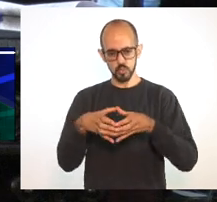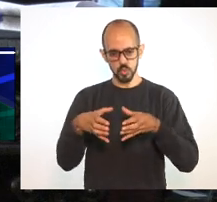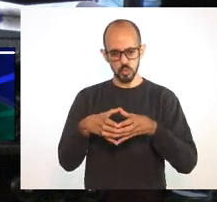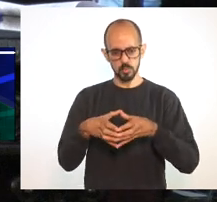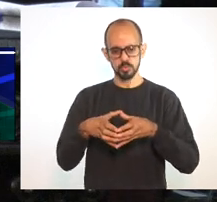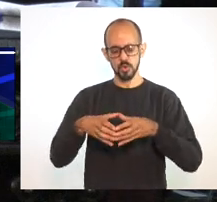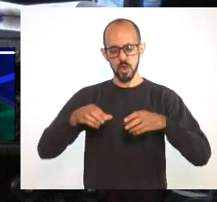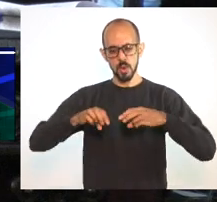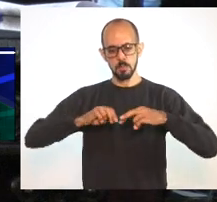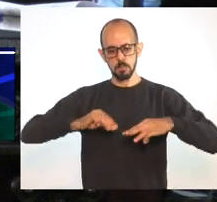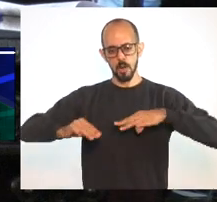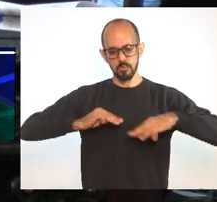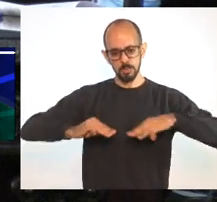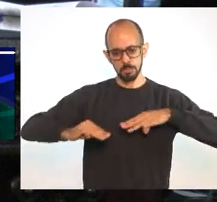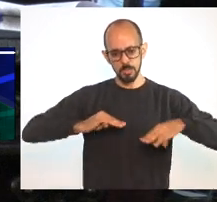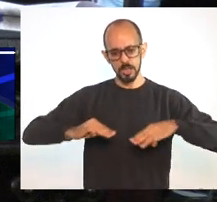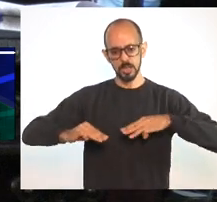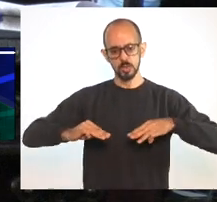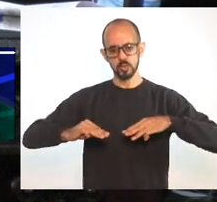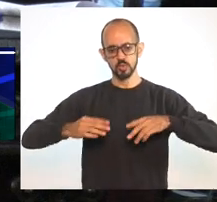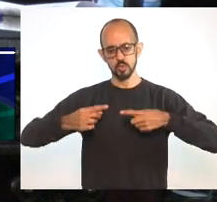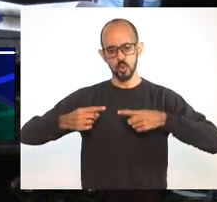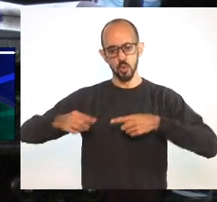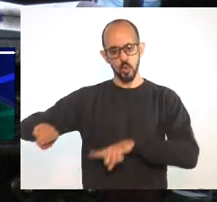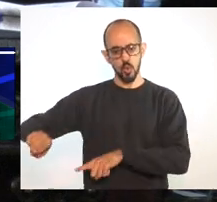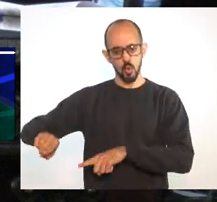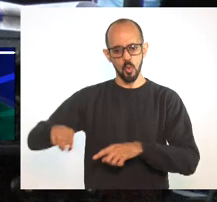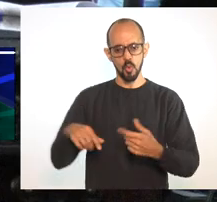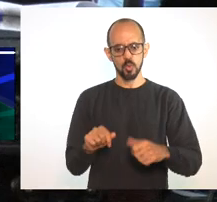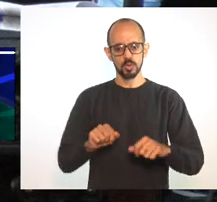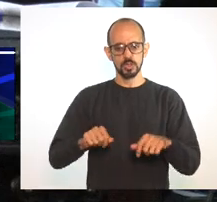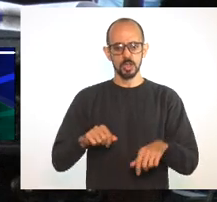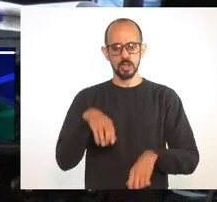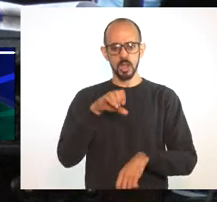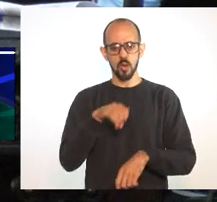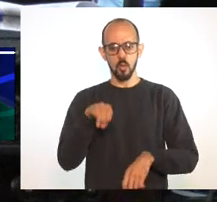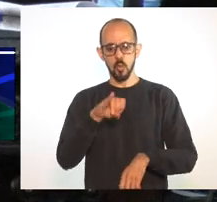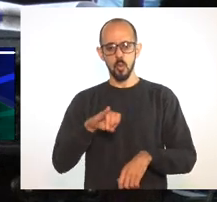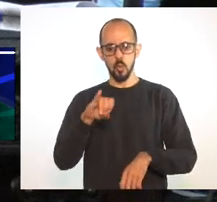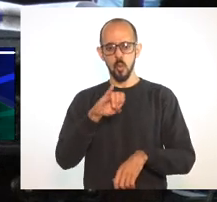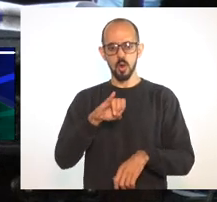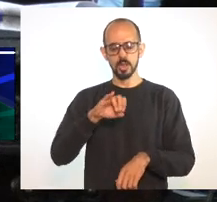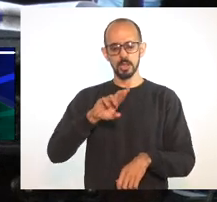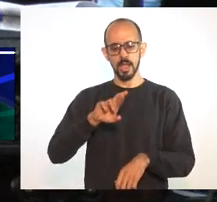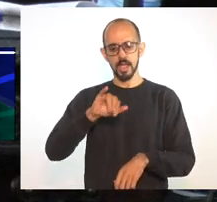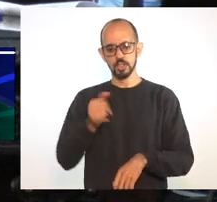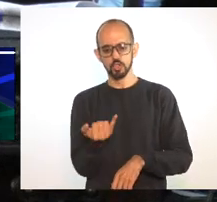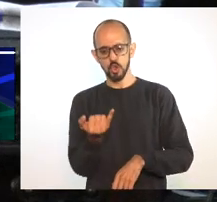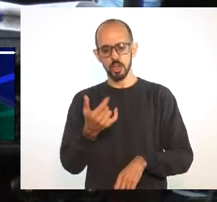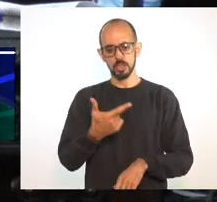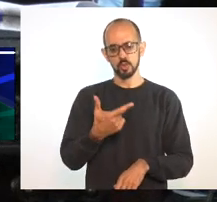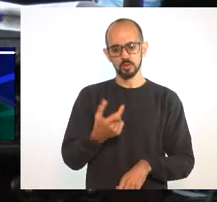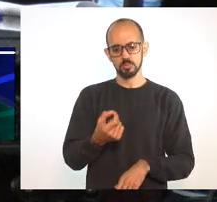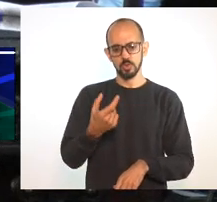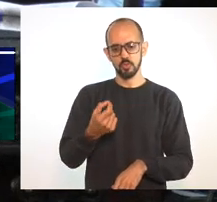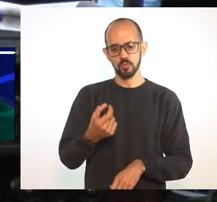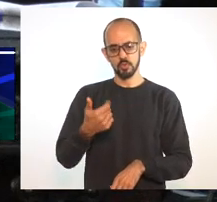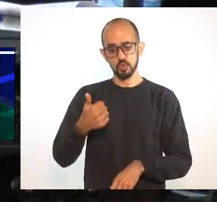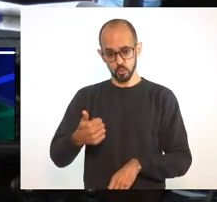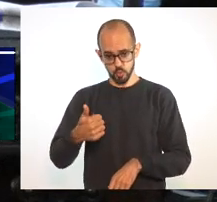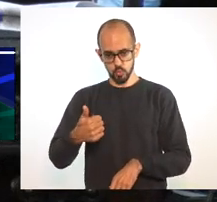movimentos que compõem a construção unificada do 8MRJ 2021, que os